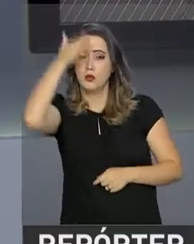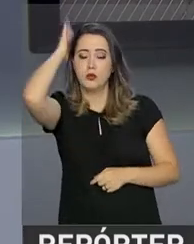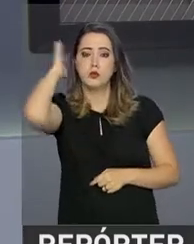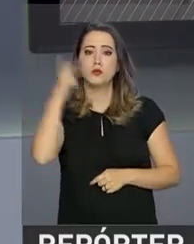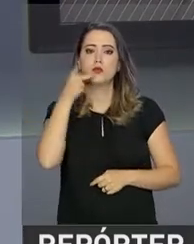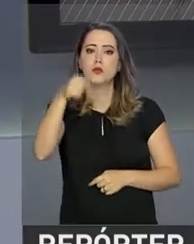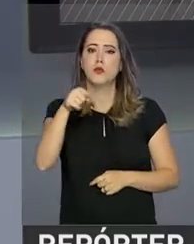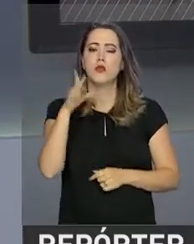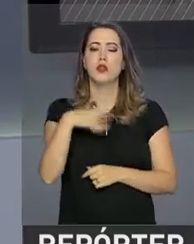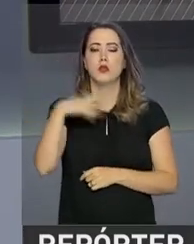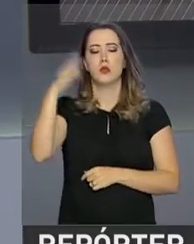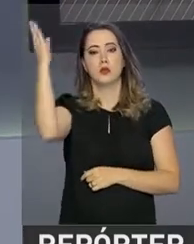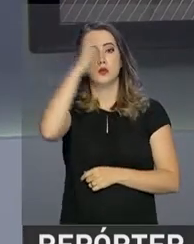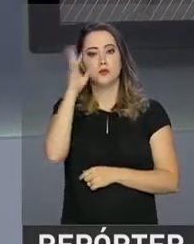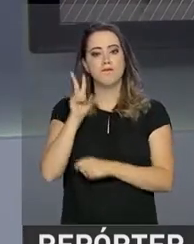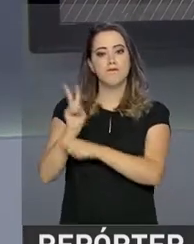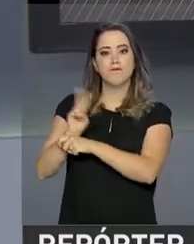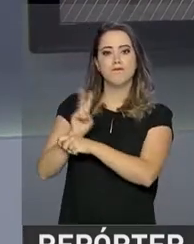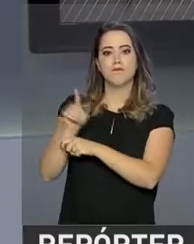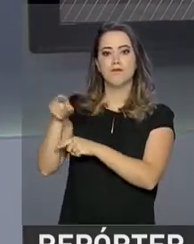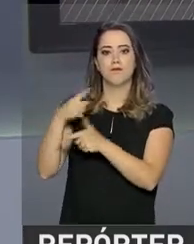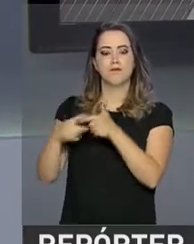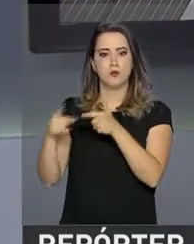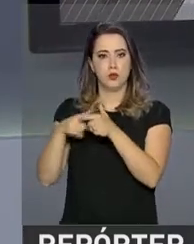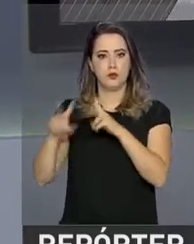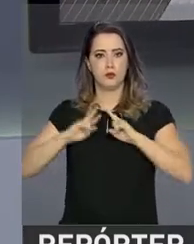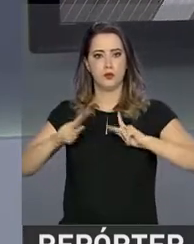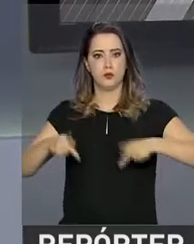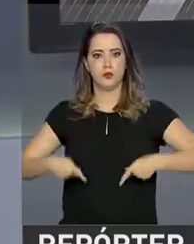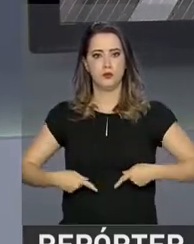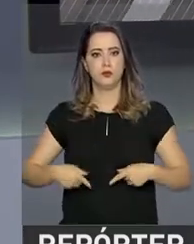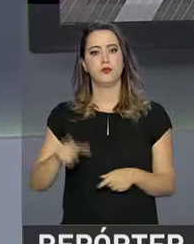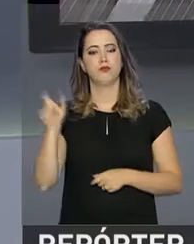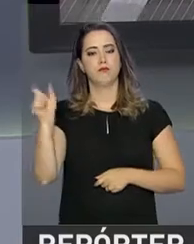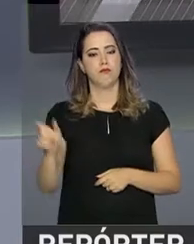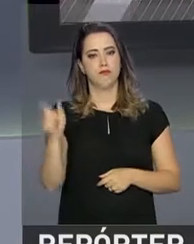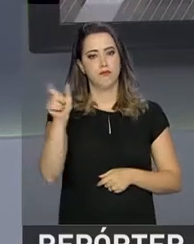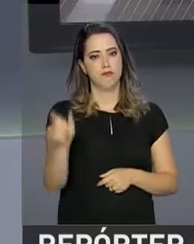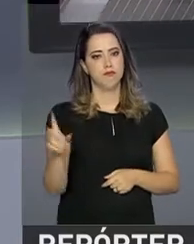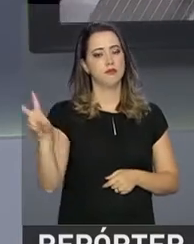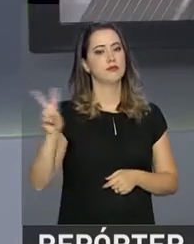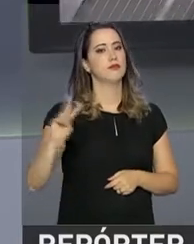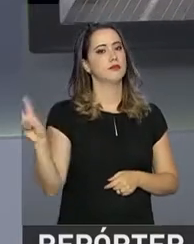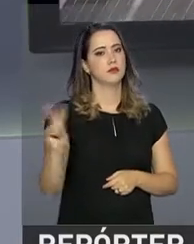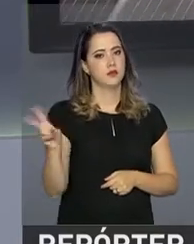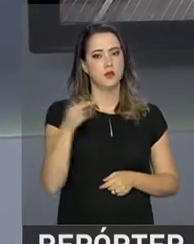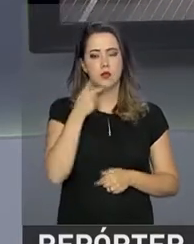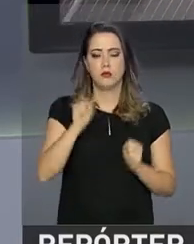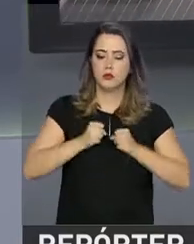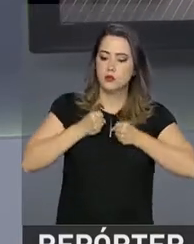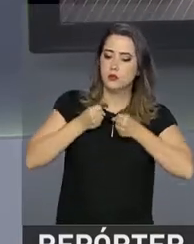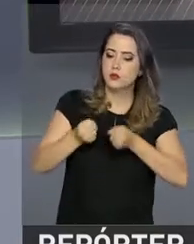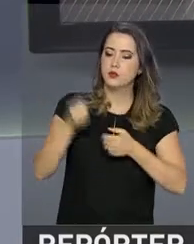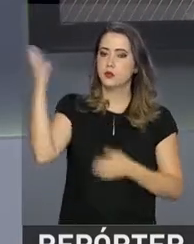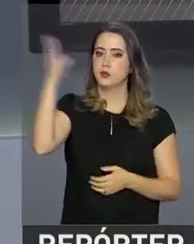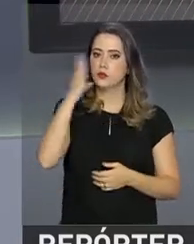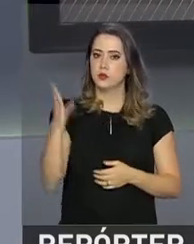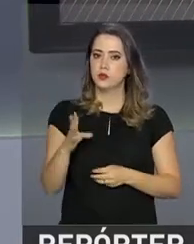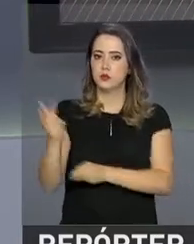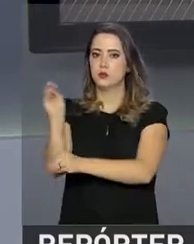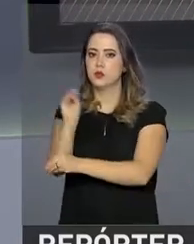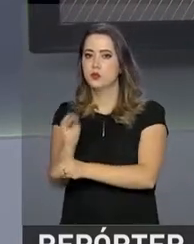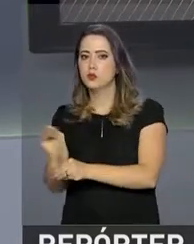brasil segue vigilante quanto à situação humanitária dos venezuelanos e comentou alguns esforços brasileiros para